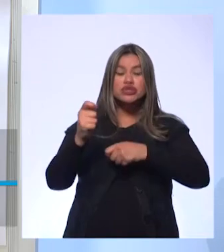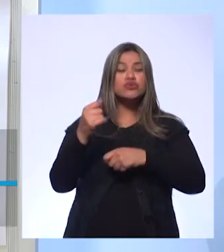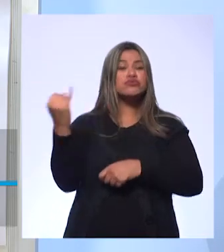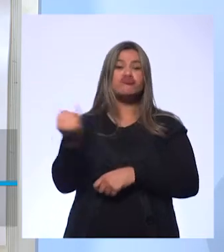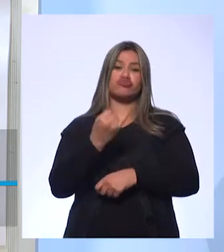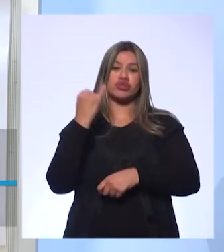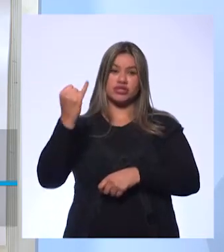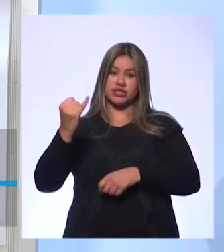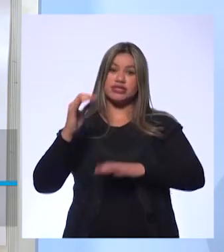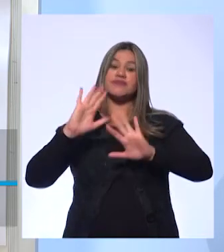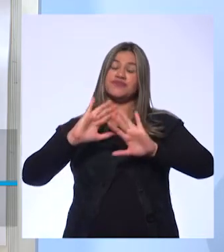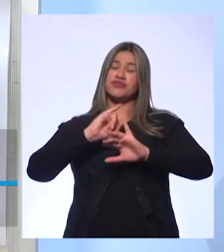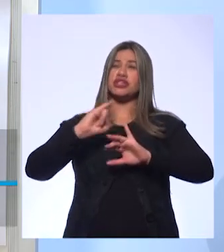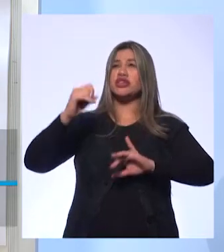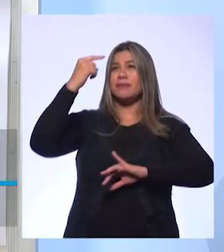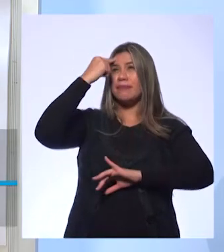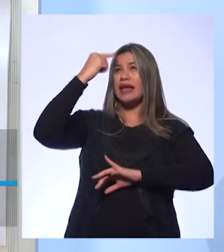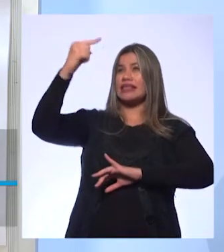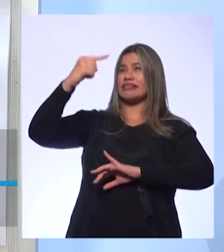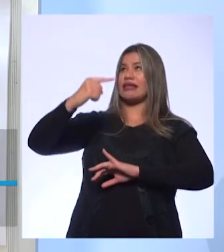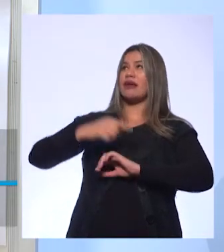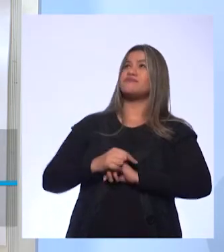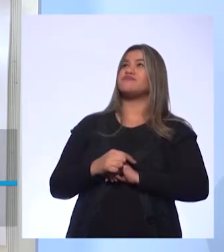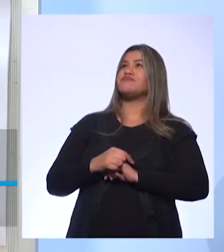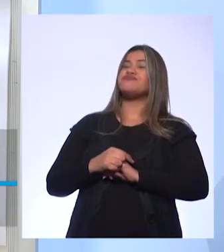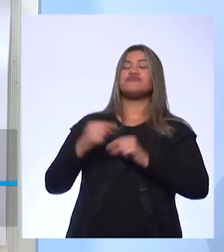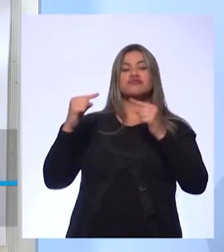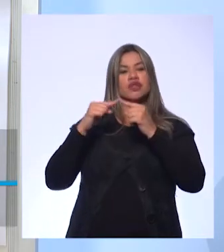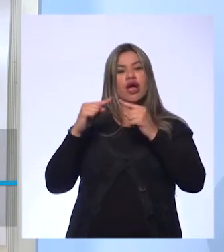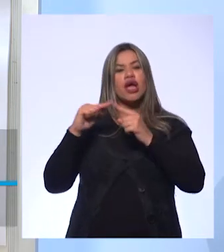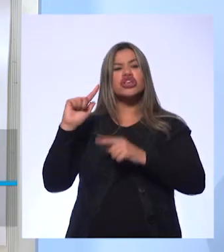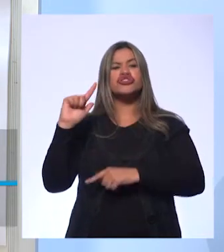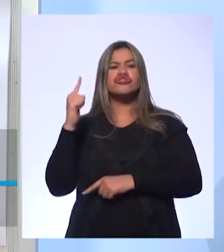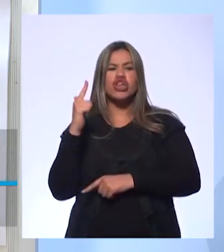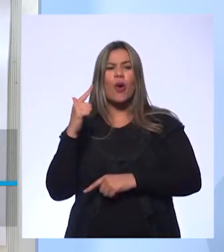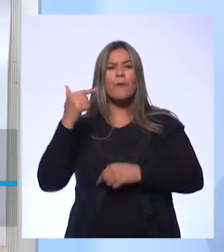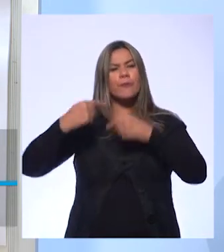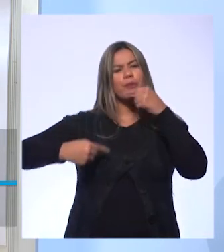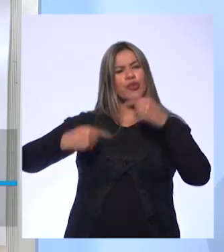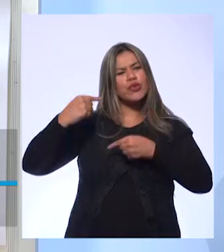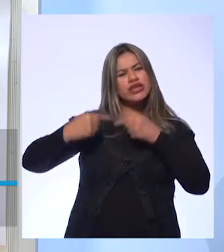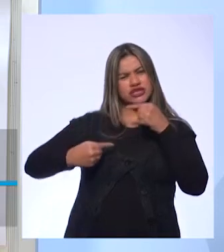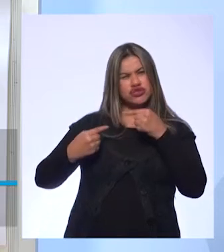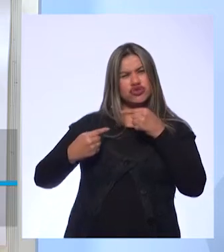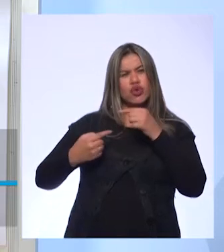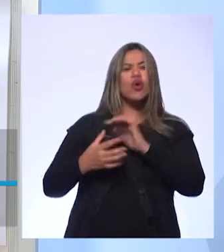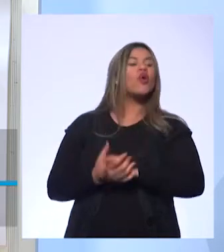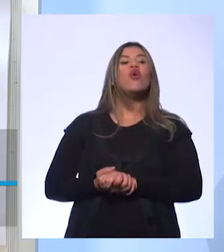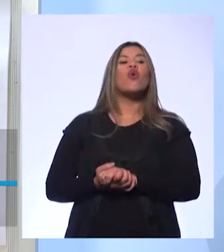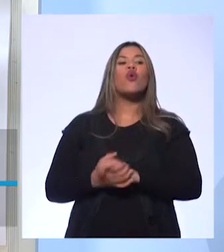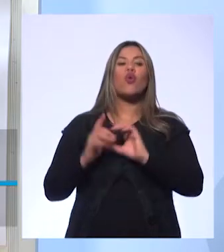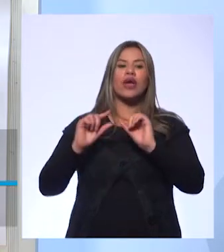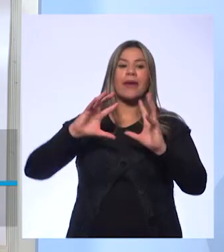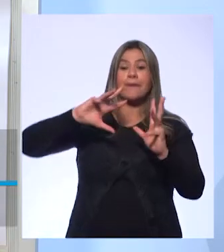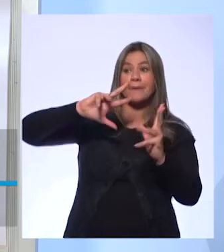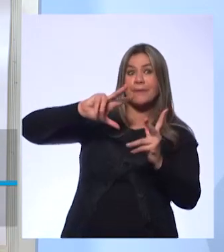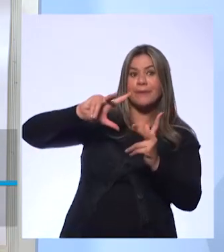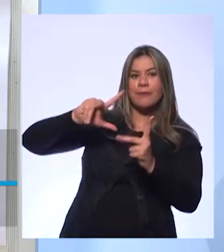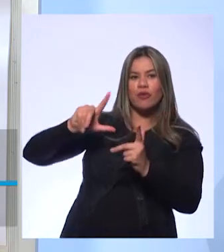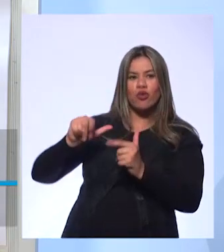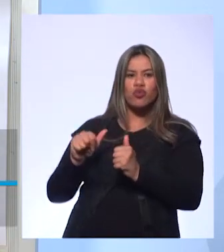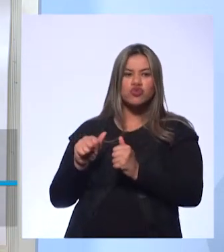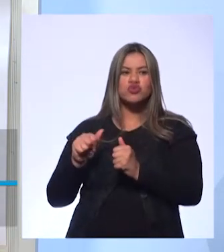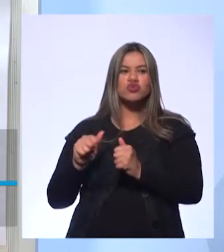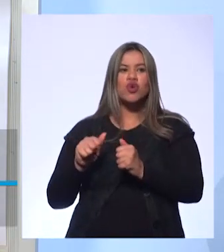parar que pensar o cenário geopolítico quando eu falo de ao político estou me referindo a e ao mundo todo